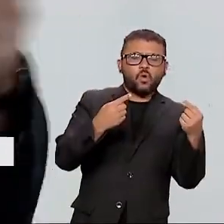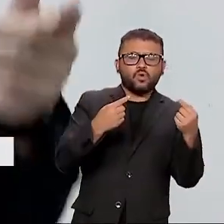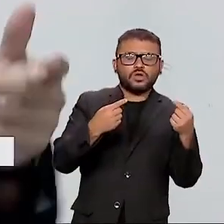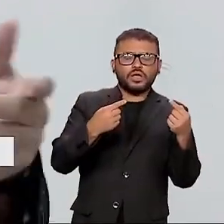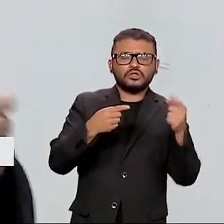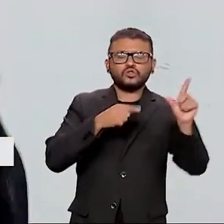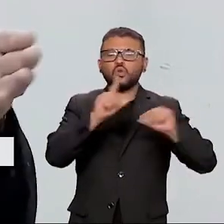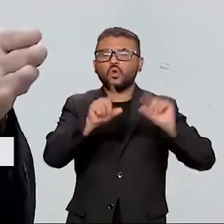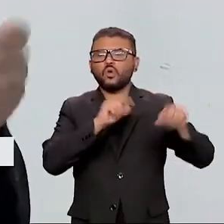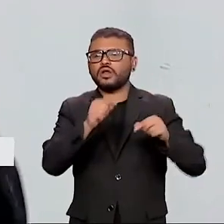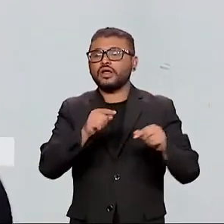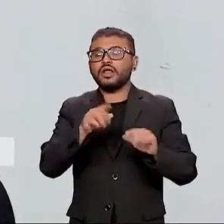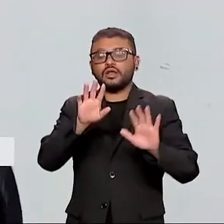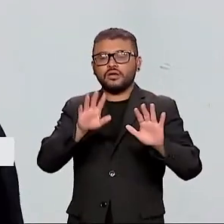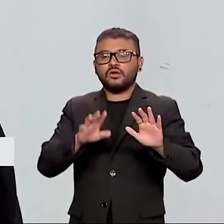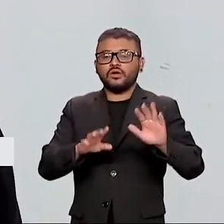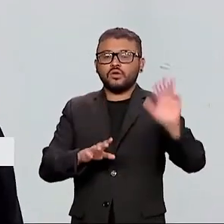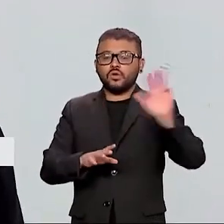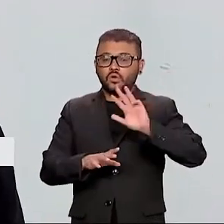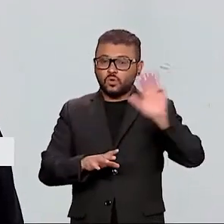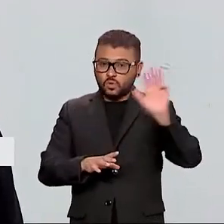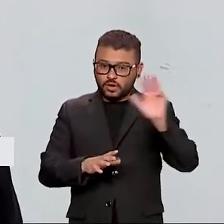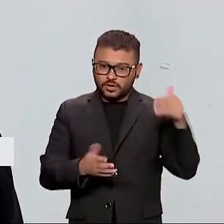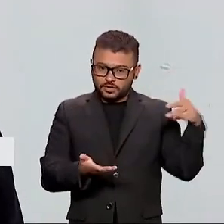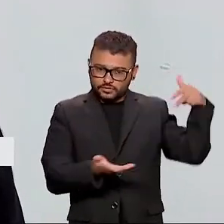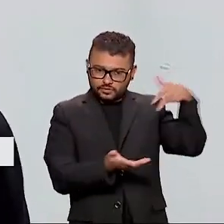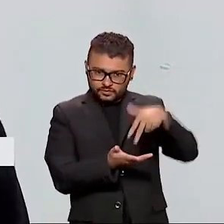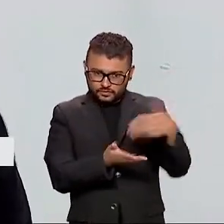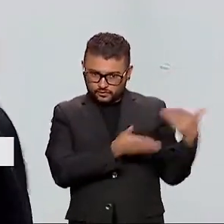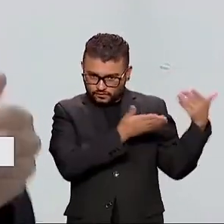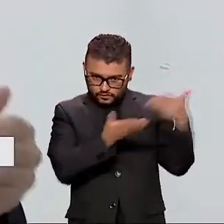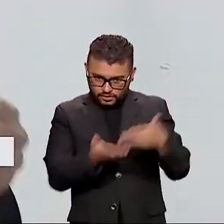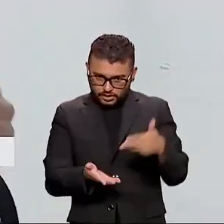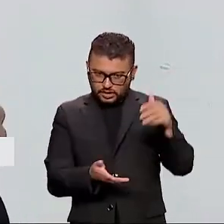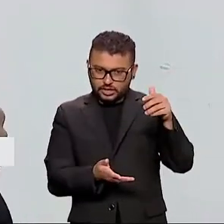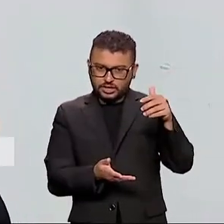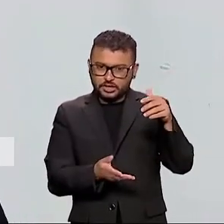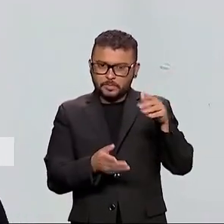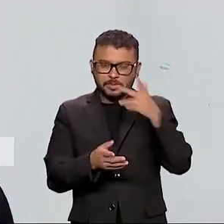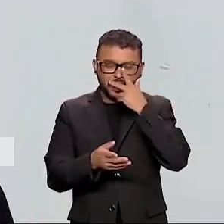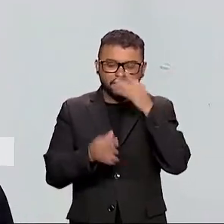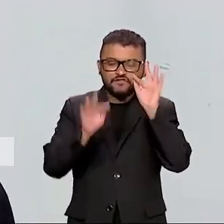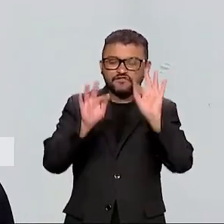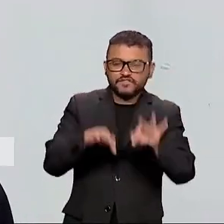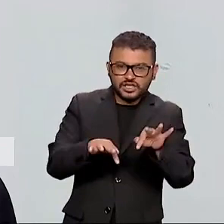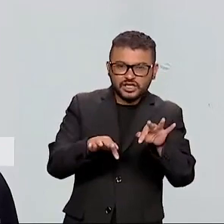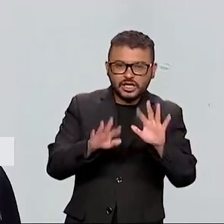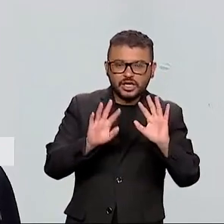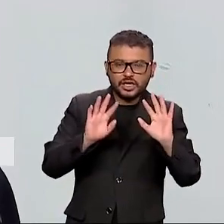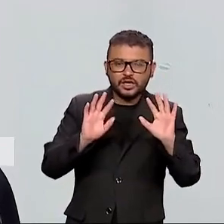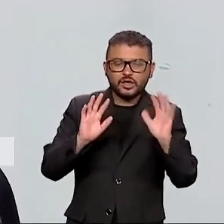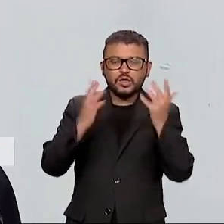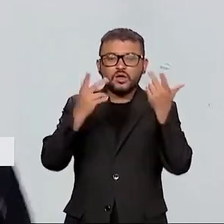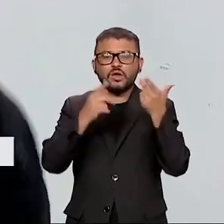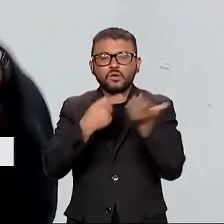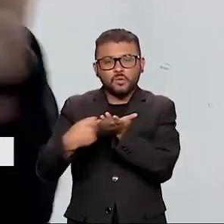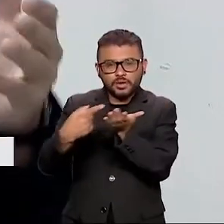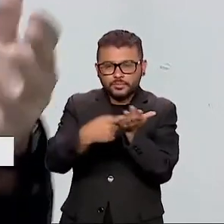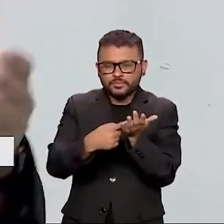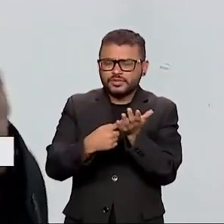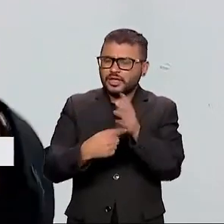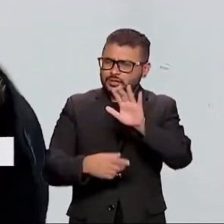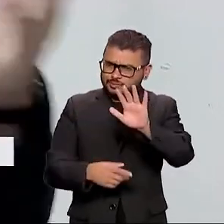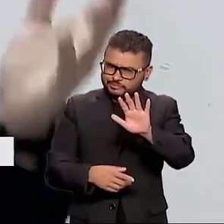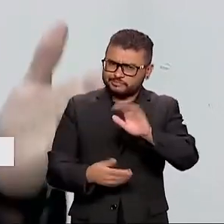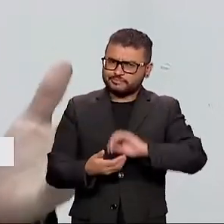posição? E só uma perguntinha: o senhor veio aqui nesse encontro e participou do encerramento somente, né, do encontro. O senhor acha que